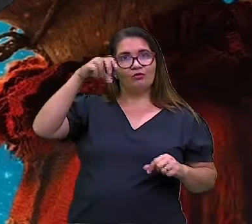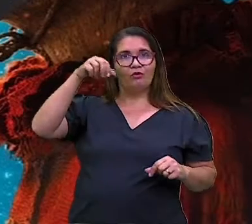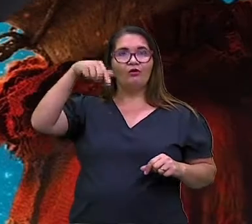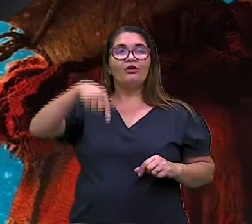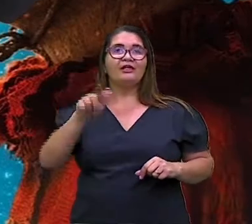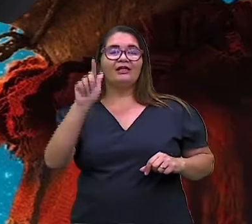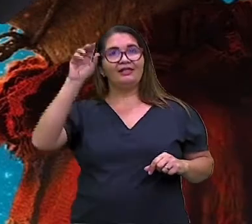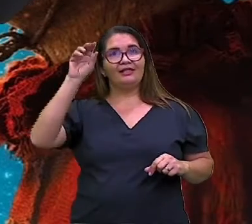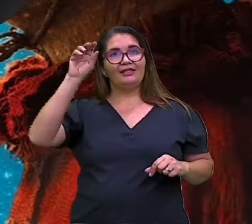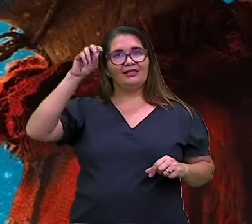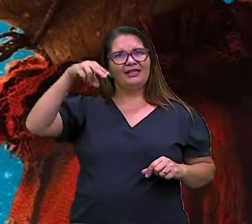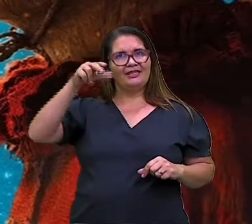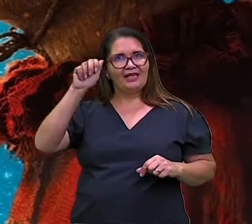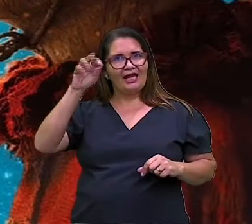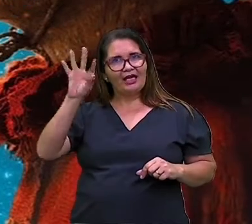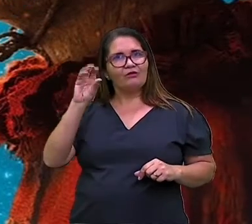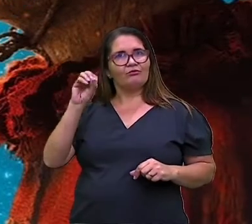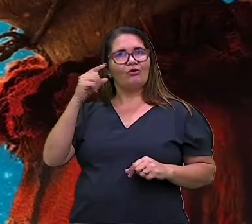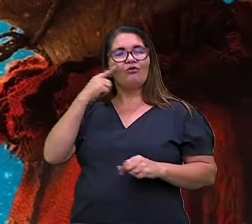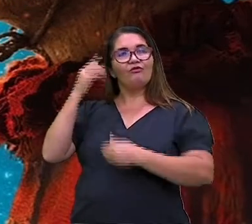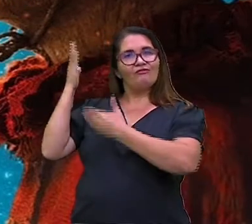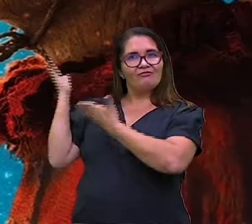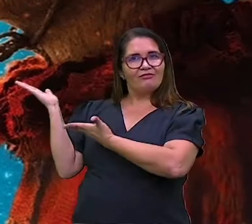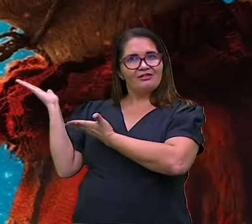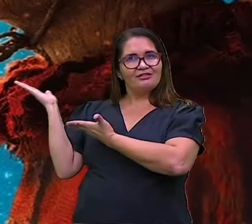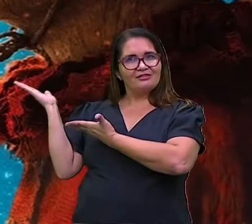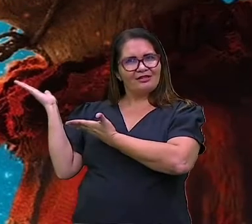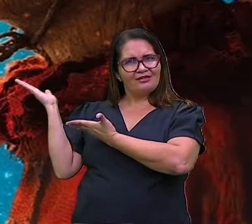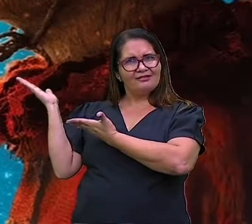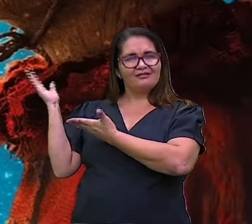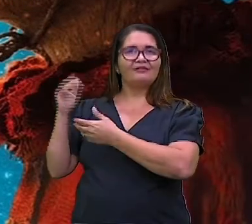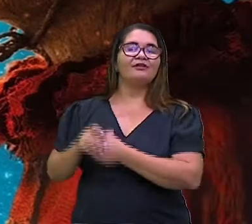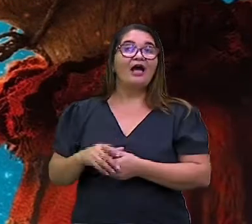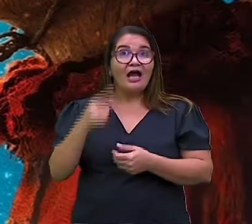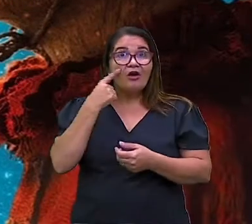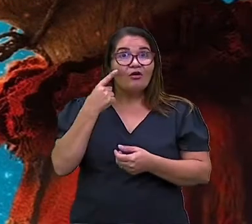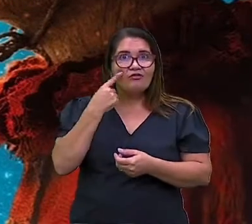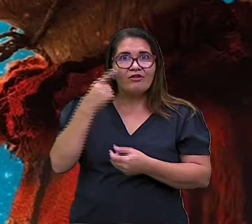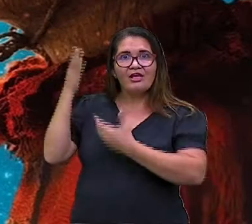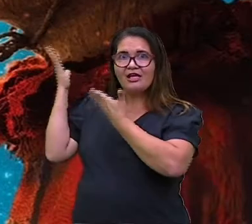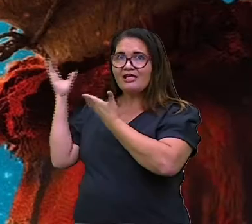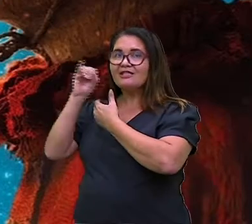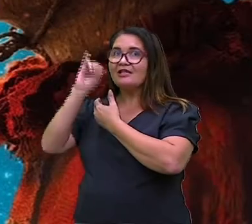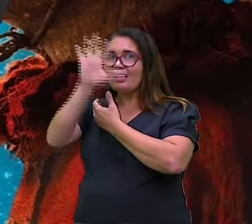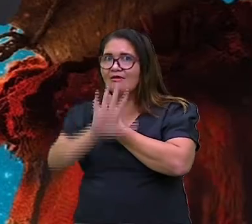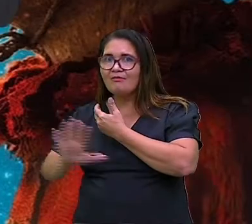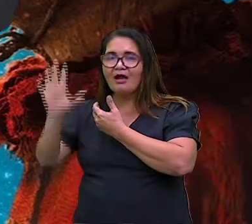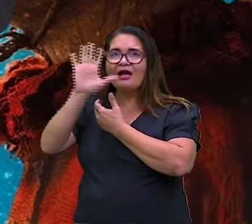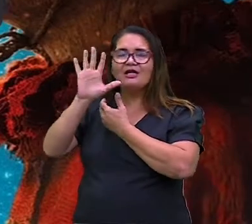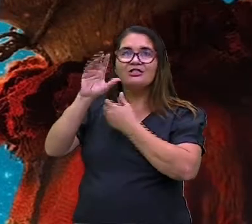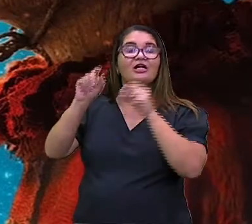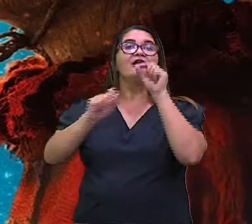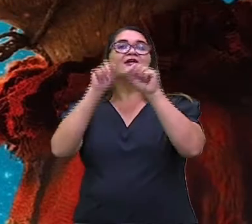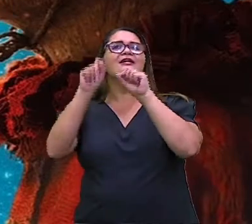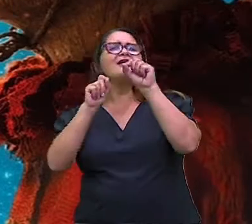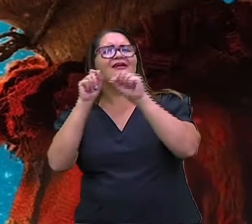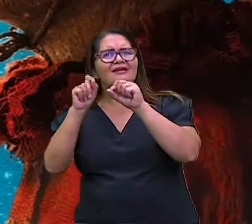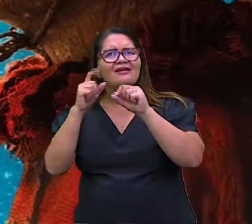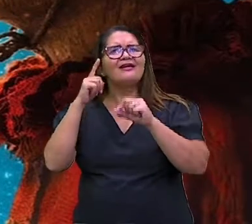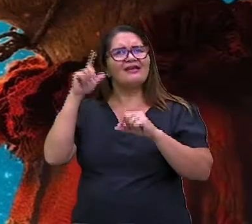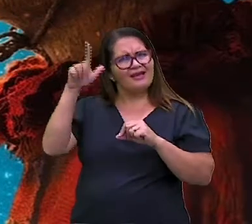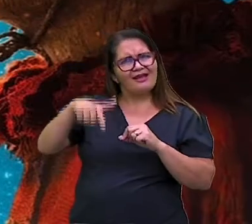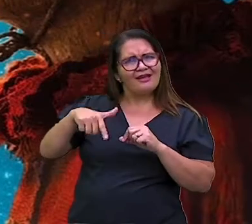nosso queridíssimo, vou arredar para cá para você ver, quem é esse daqui desse nariz compridão aqui, ó?